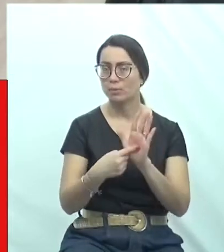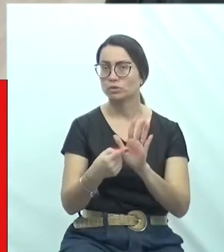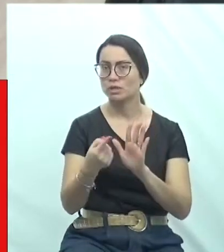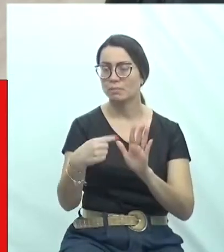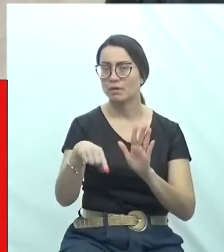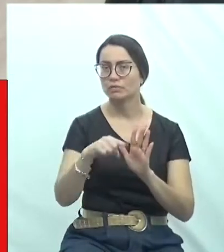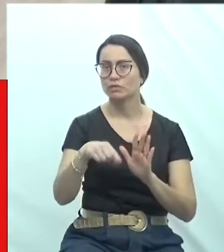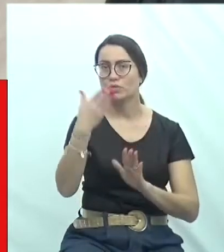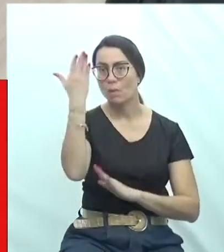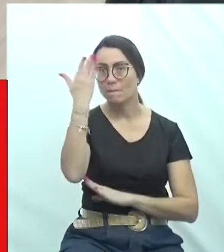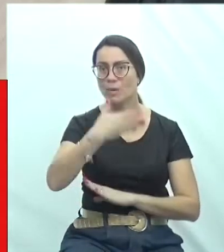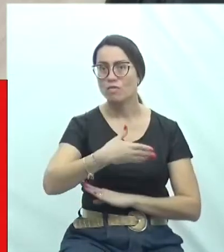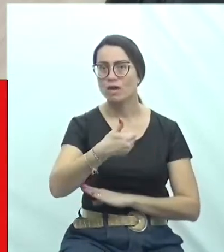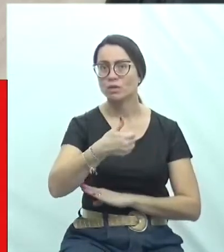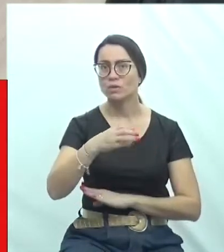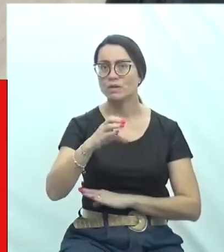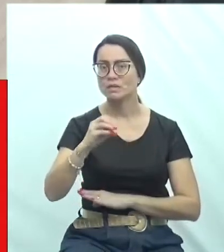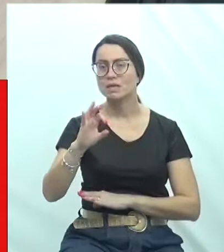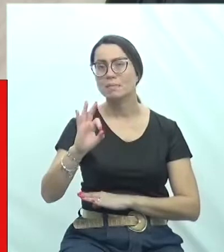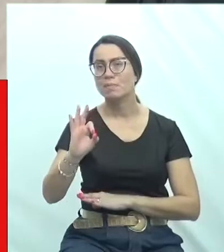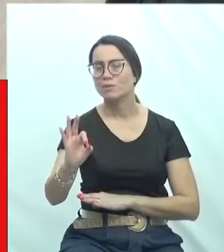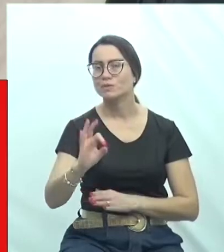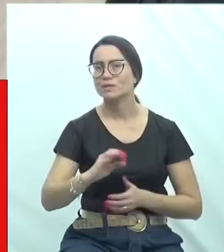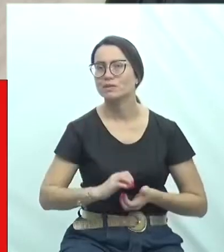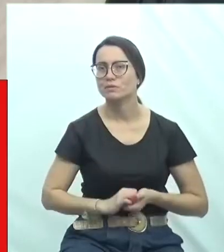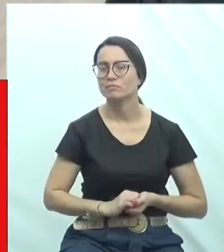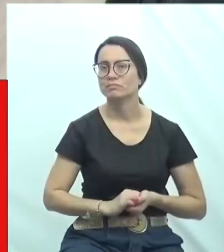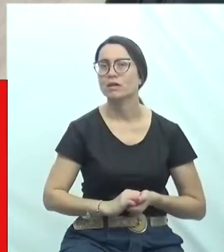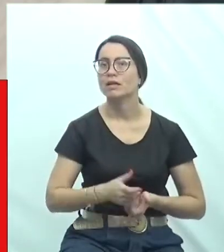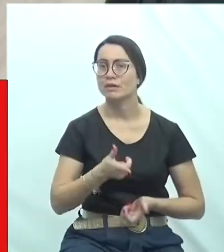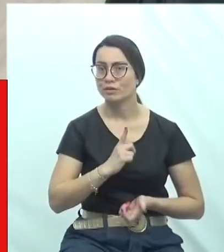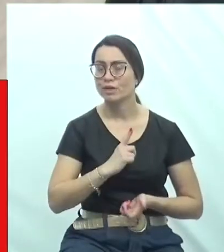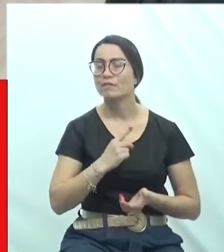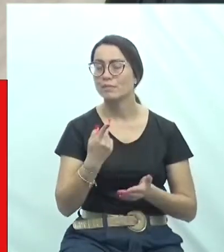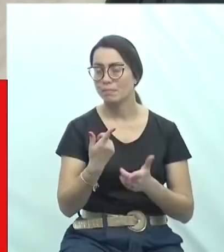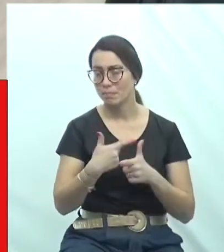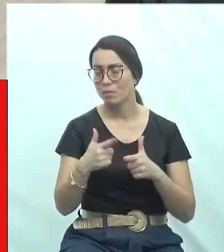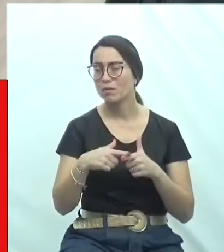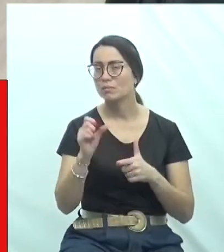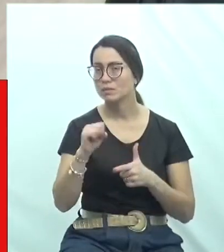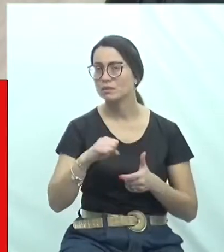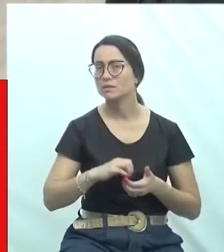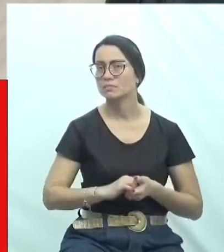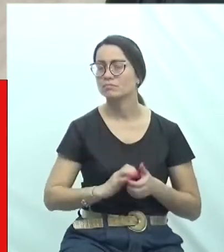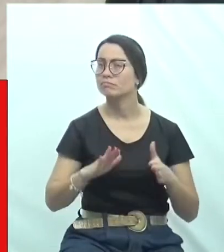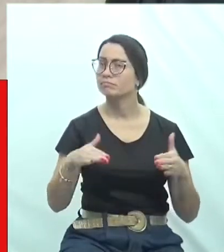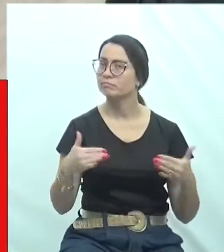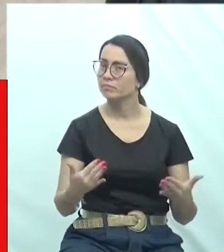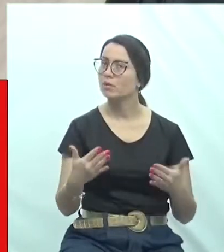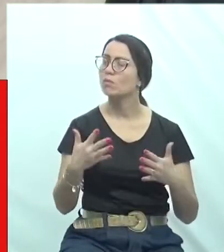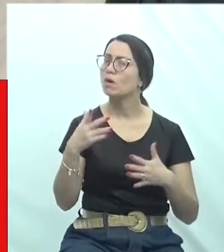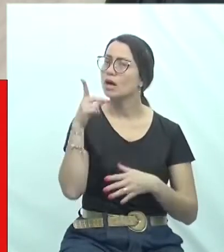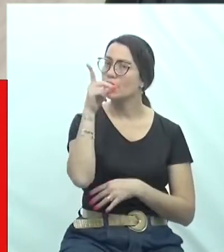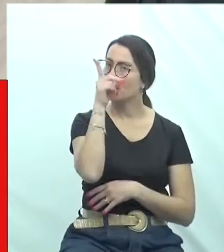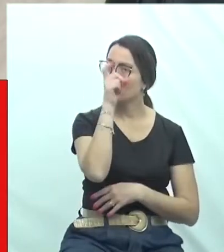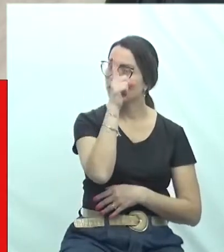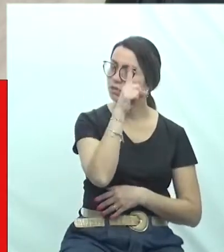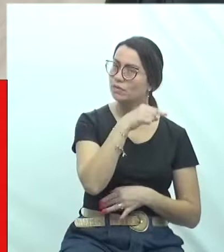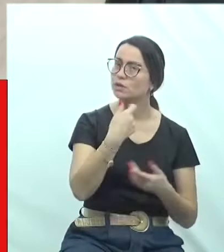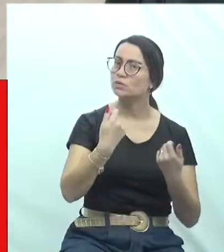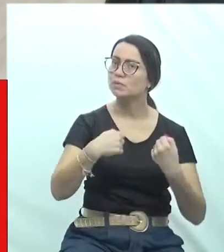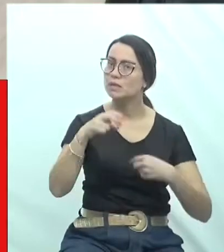em 100% das amostras que foram retiradas em campo. Então, é uma situação complicada, a